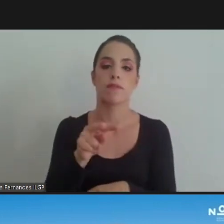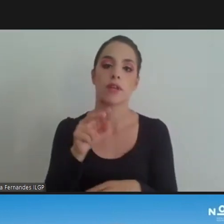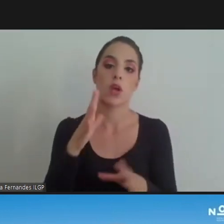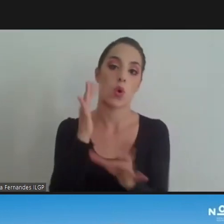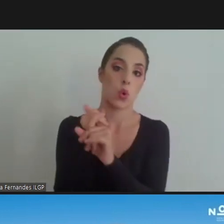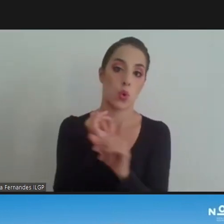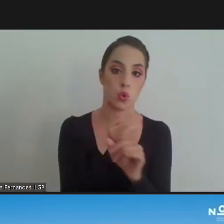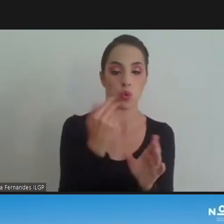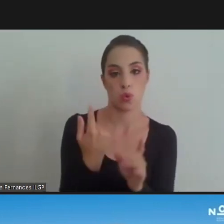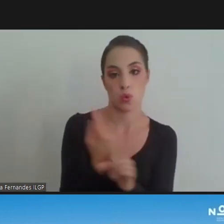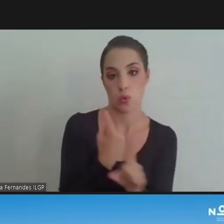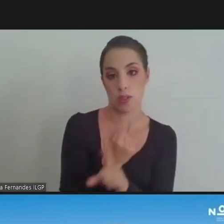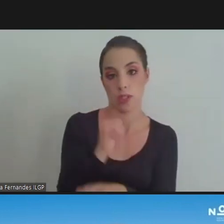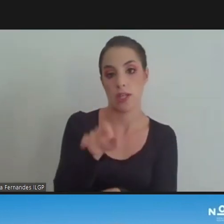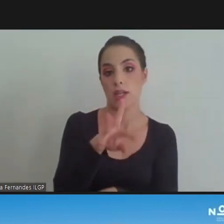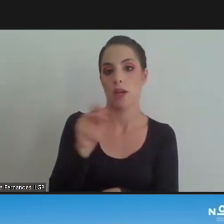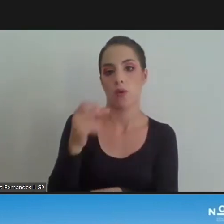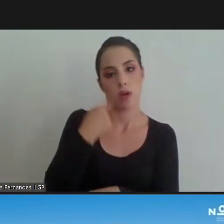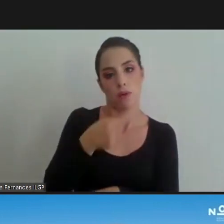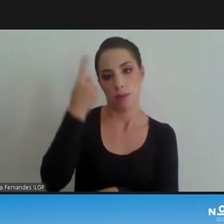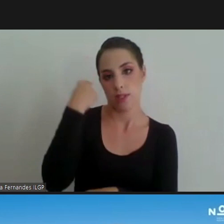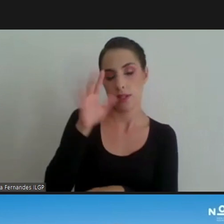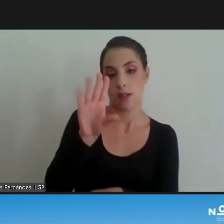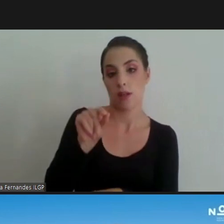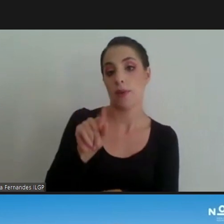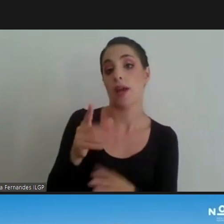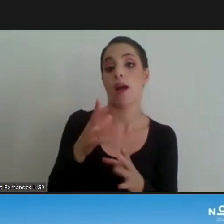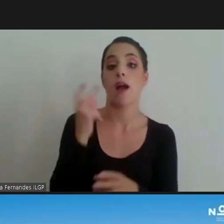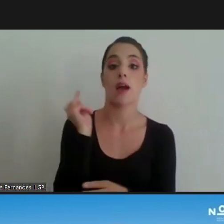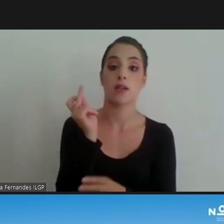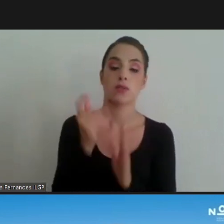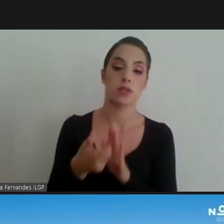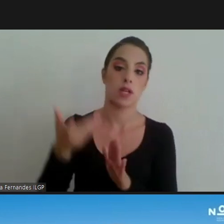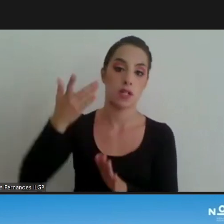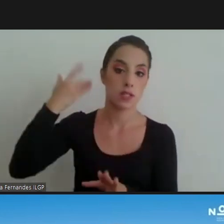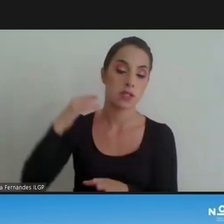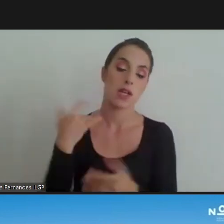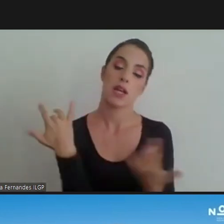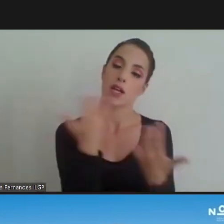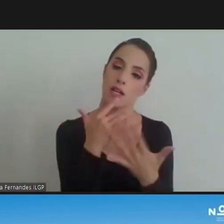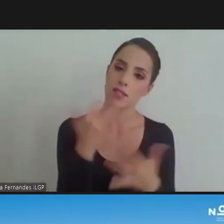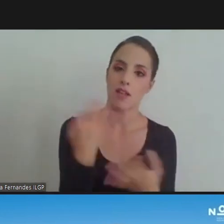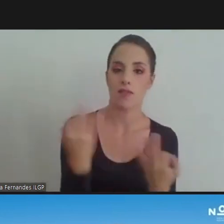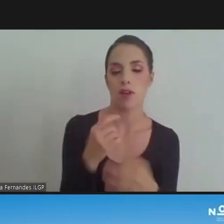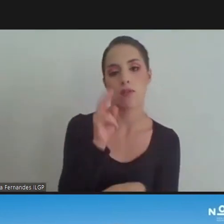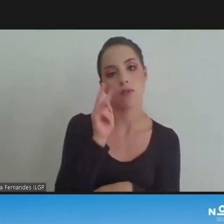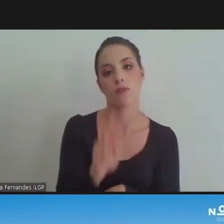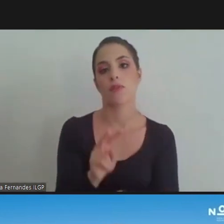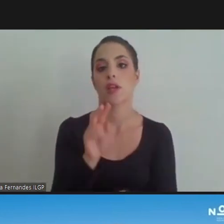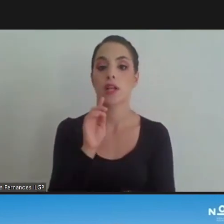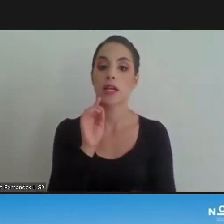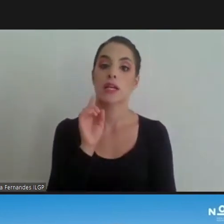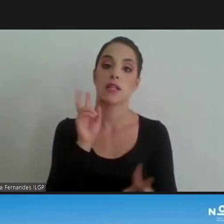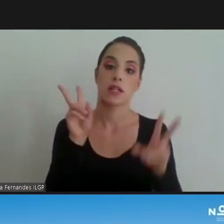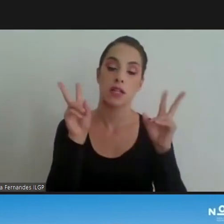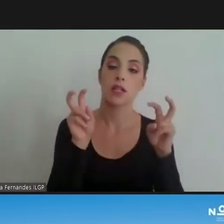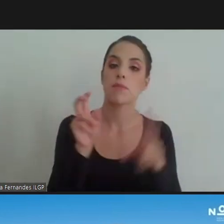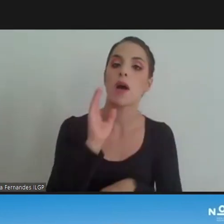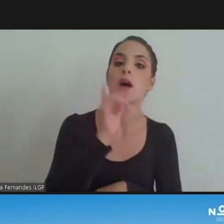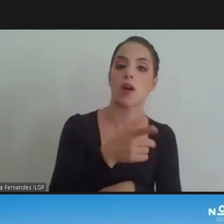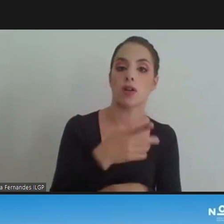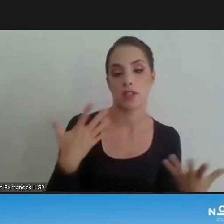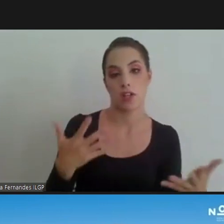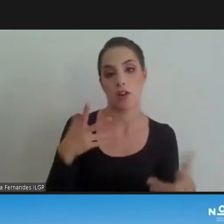do INA do ano passado e de anos anteriores e é muito engraçado ver do que é que se tratava o ano passado e agora do